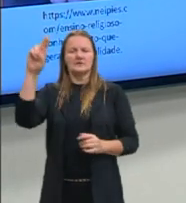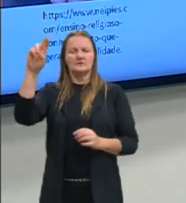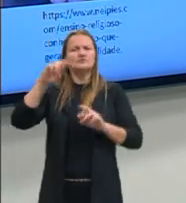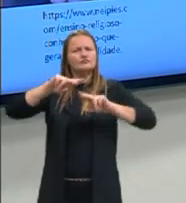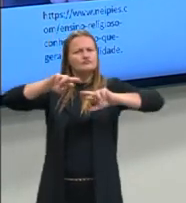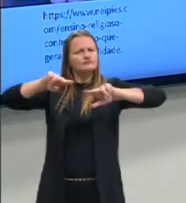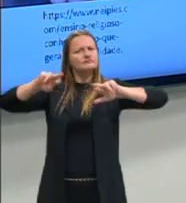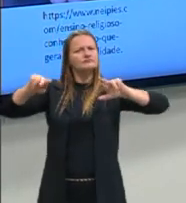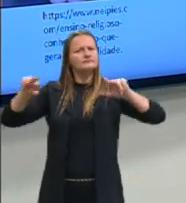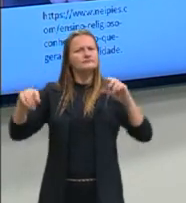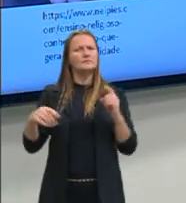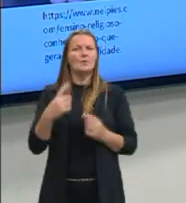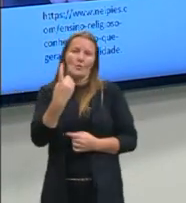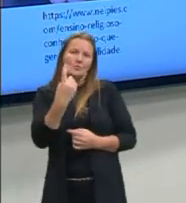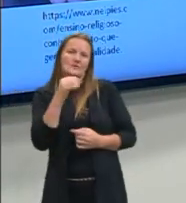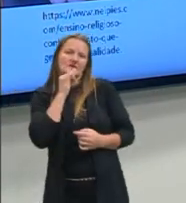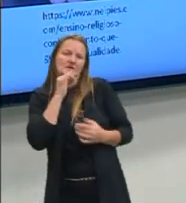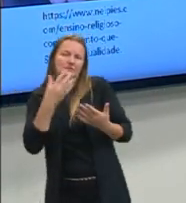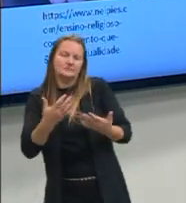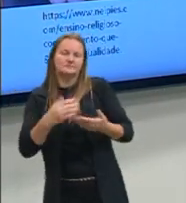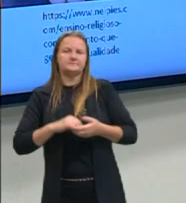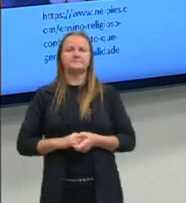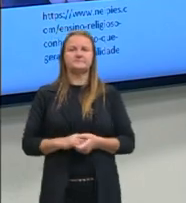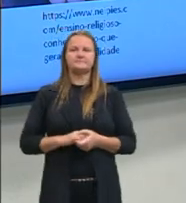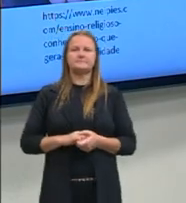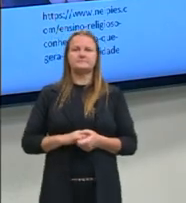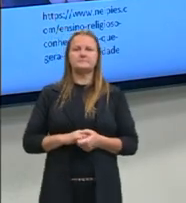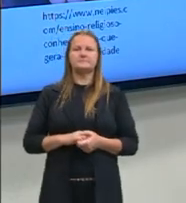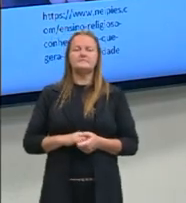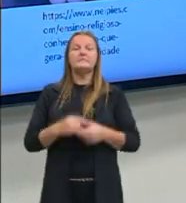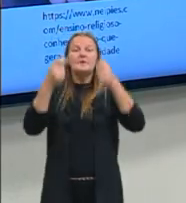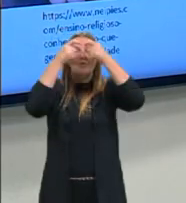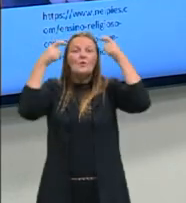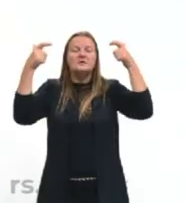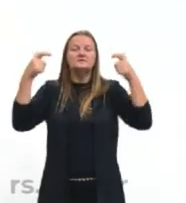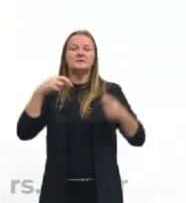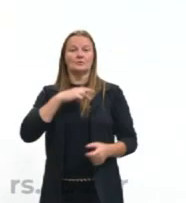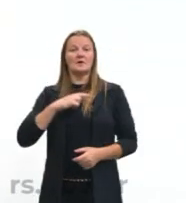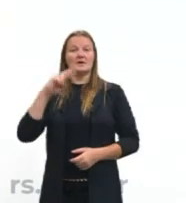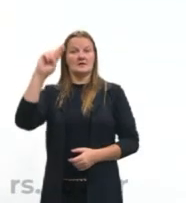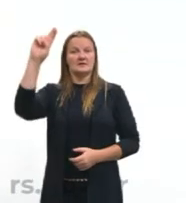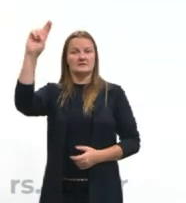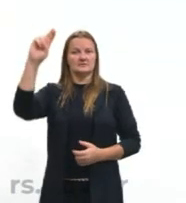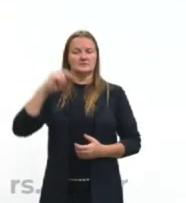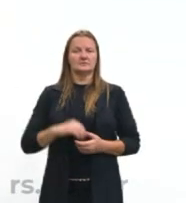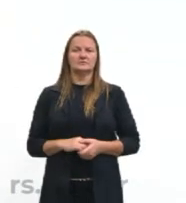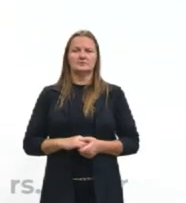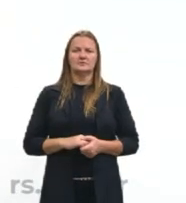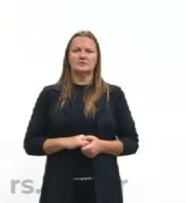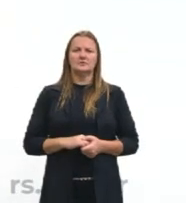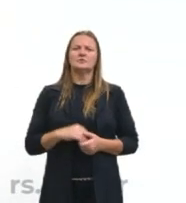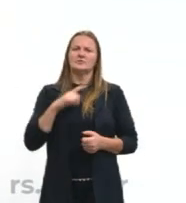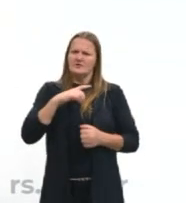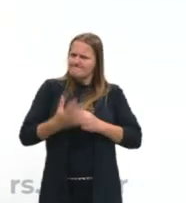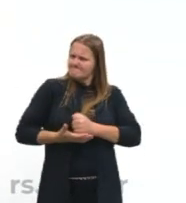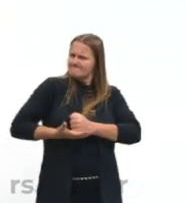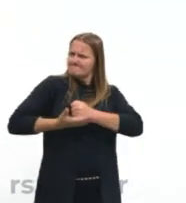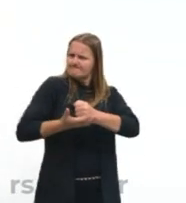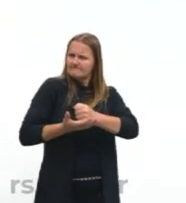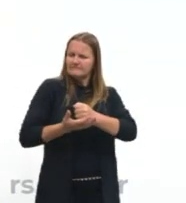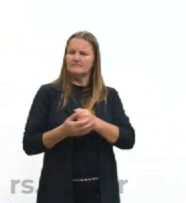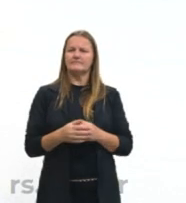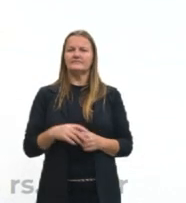apenas estou citando que o da religião católica Então esse é o conhecimento religioso é fundado